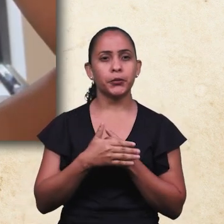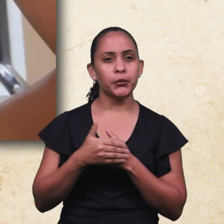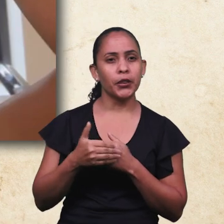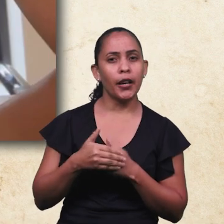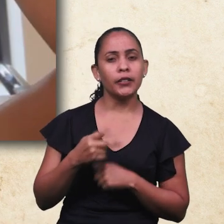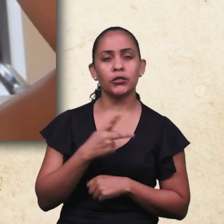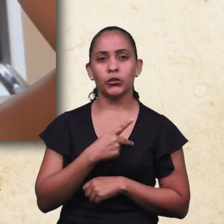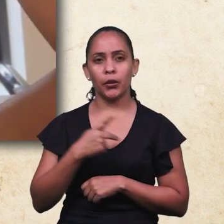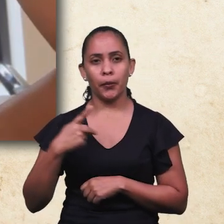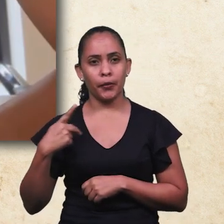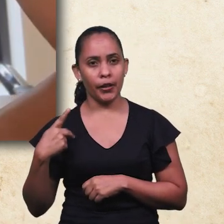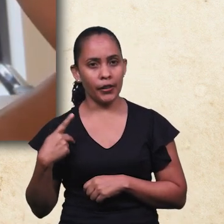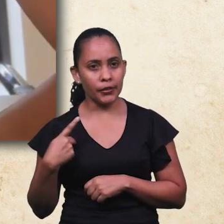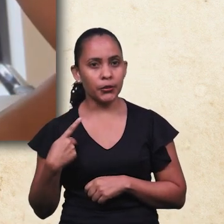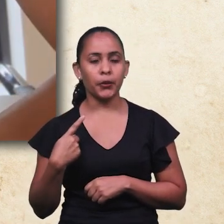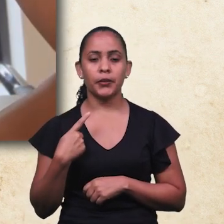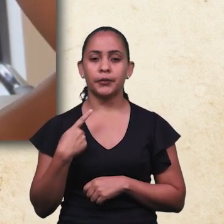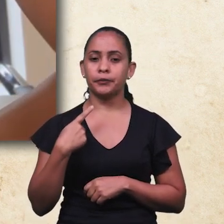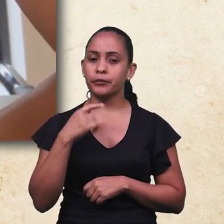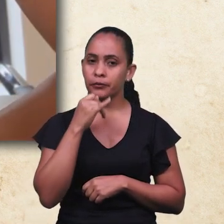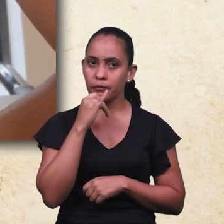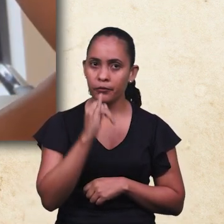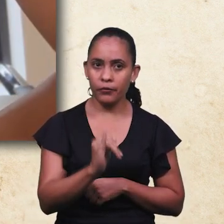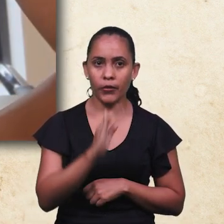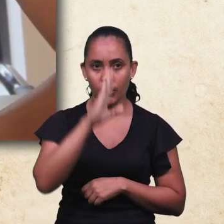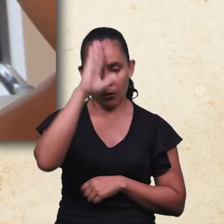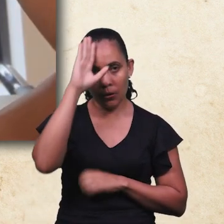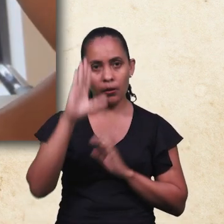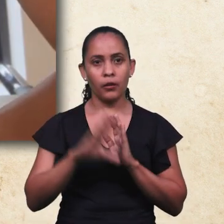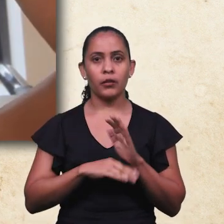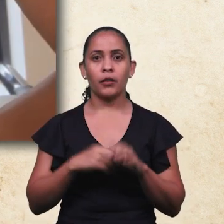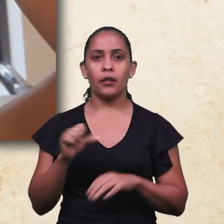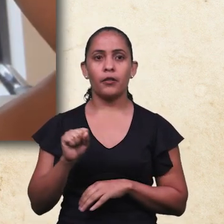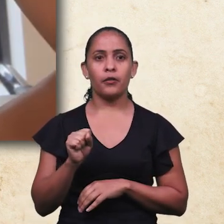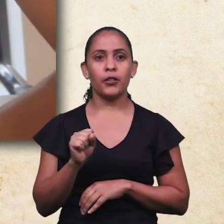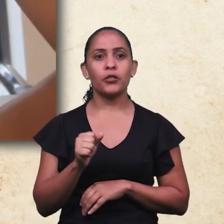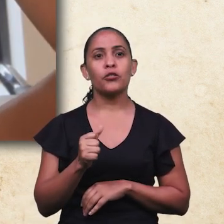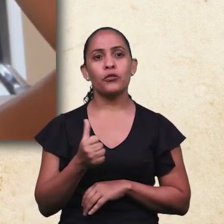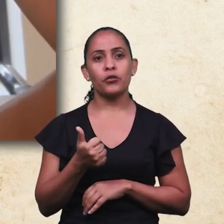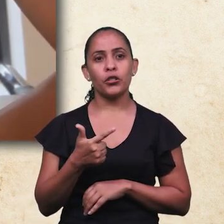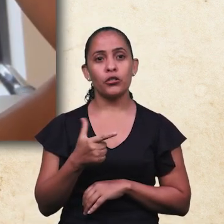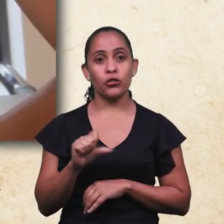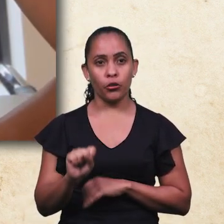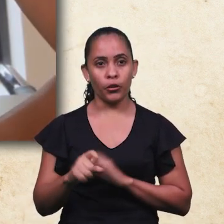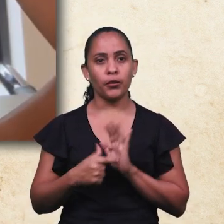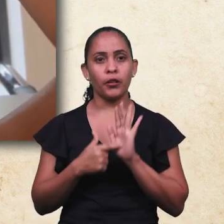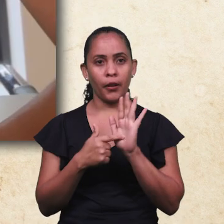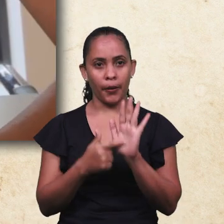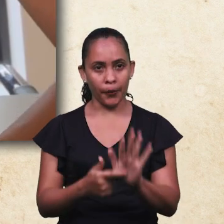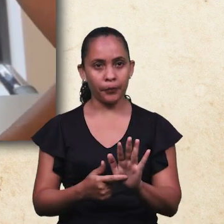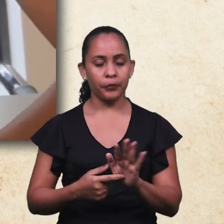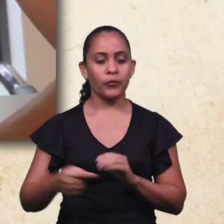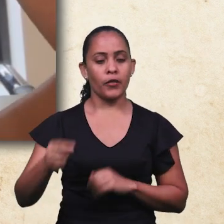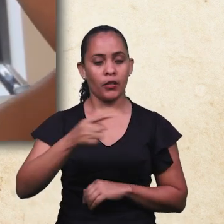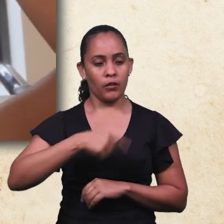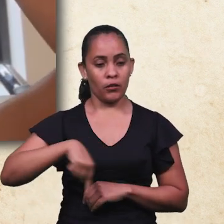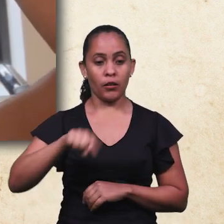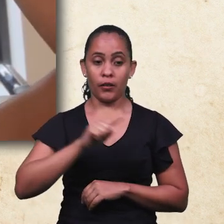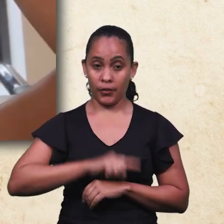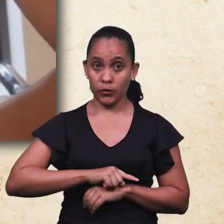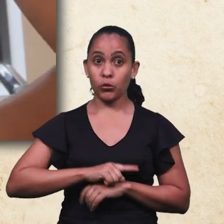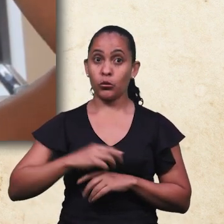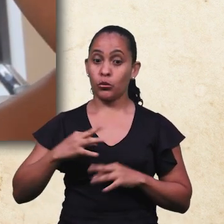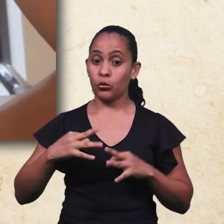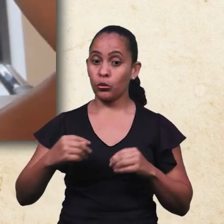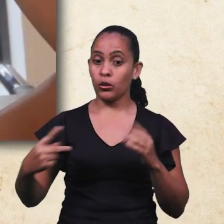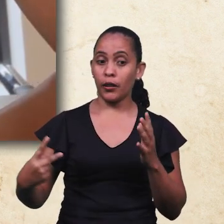de um pastor que levou a palavra de Romanos 8:28, que diz que as coisas, elas juntamente